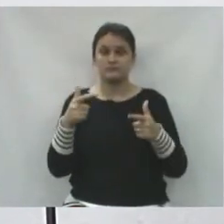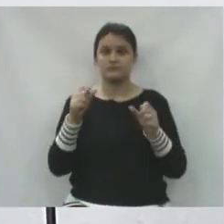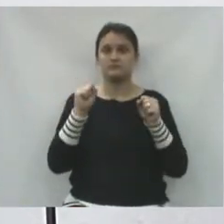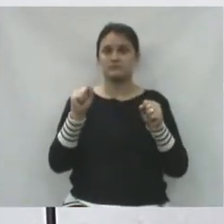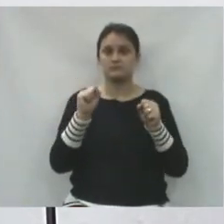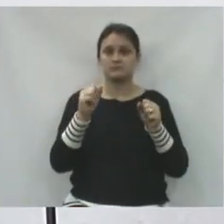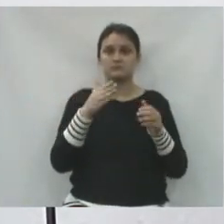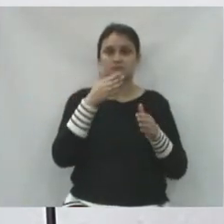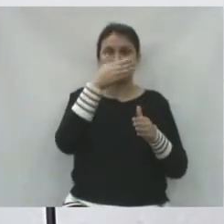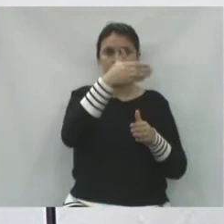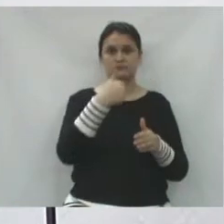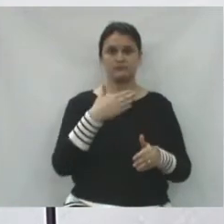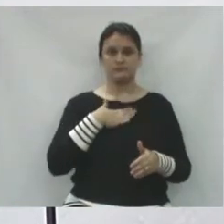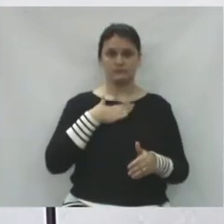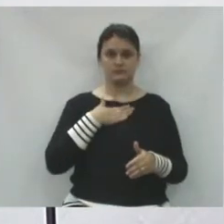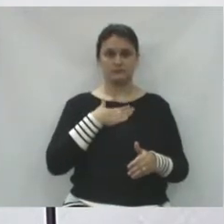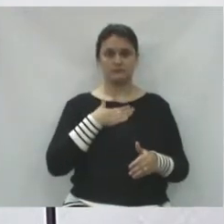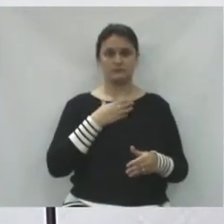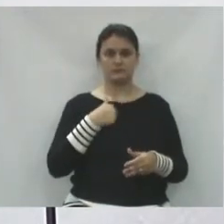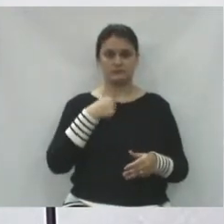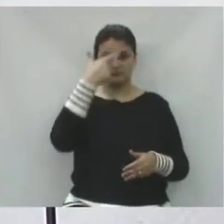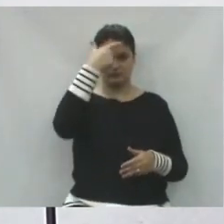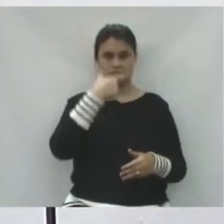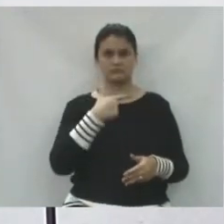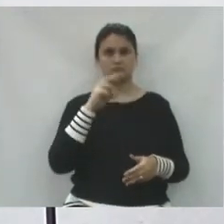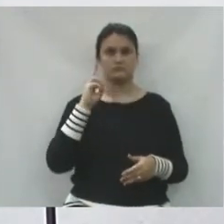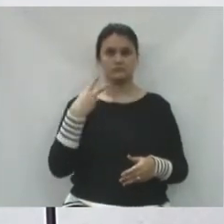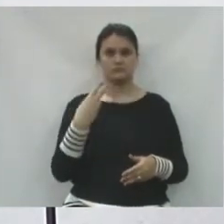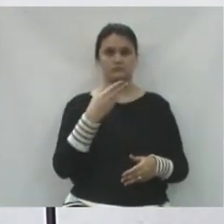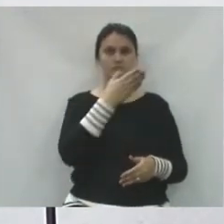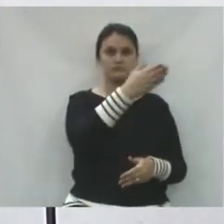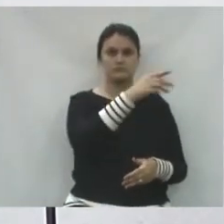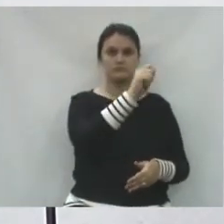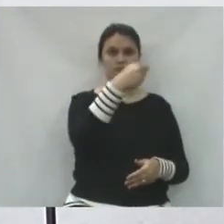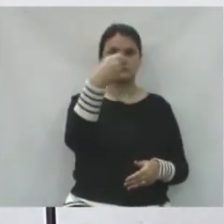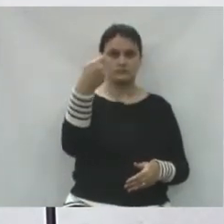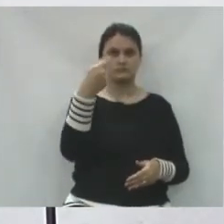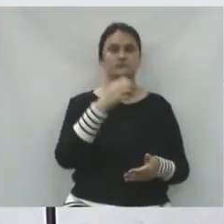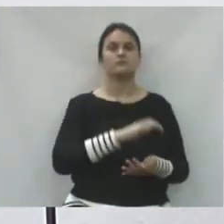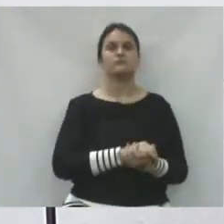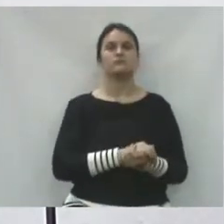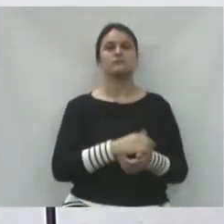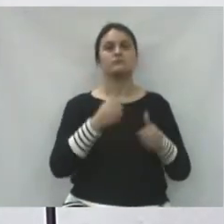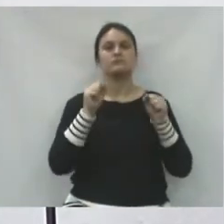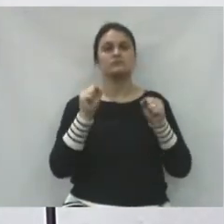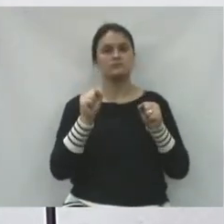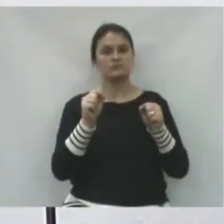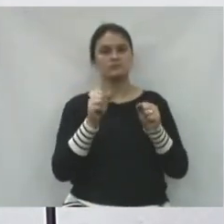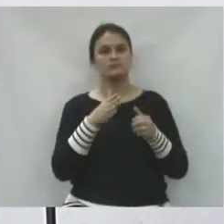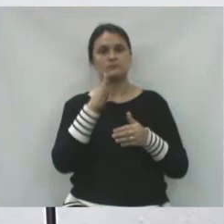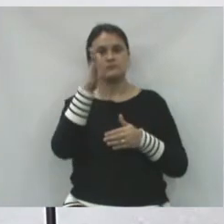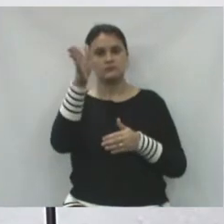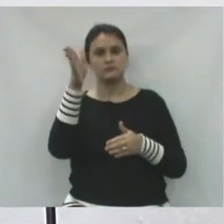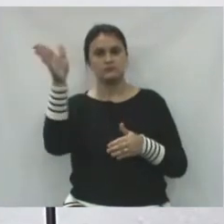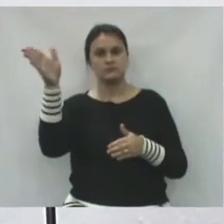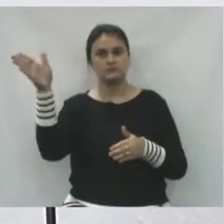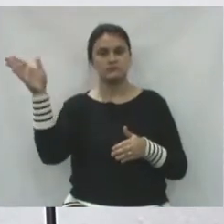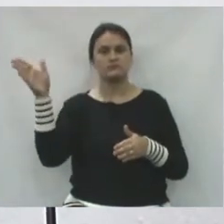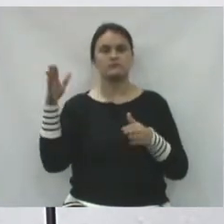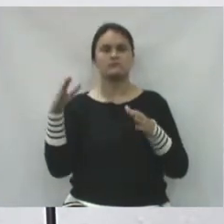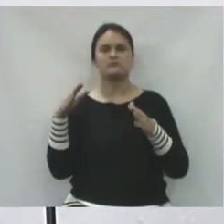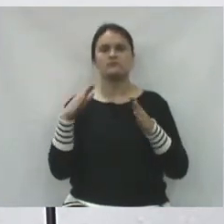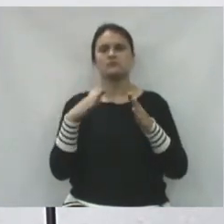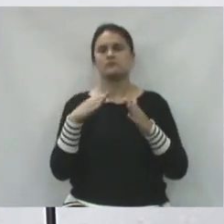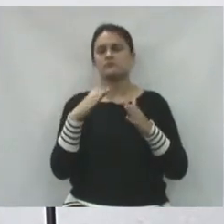Aonde eu poderia estar destinando, eu, como vereador, para as associações, aonde eu poderia estar destinando para